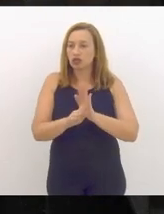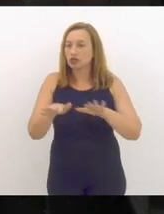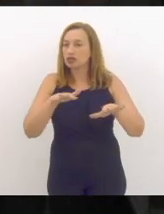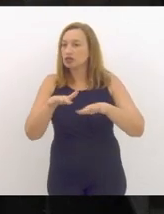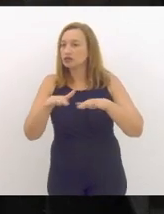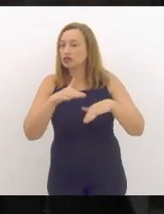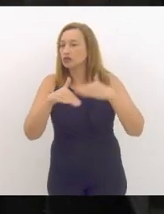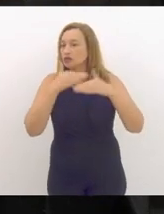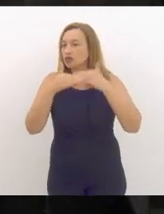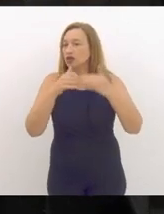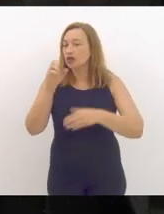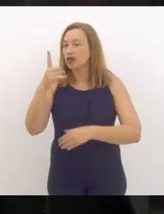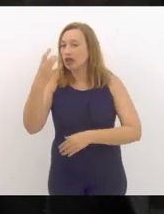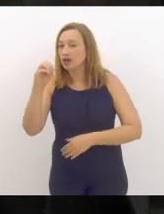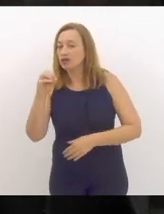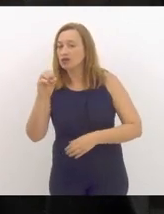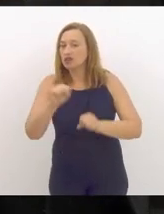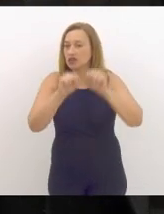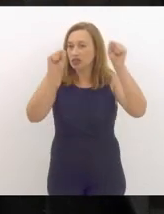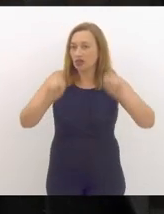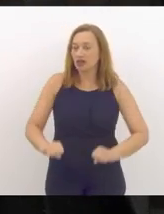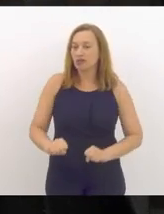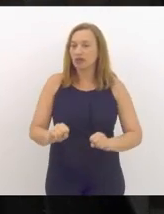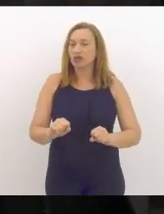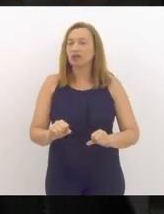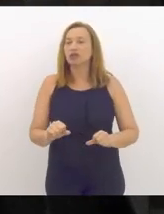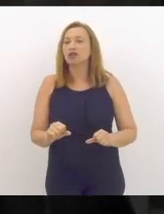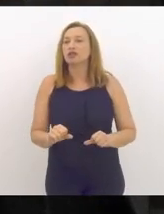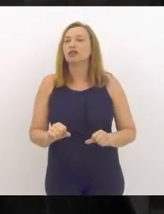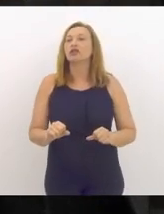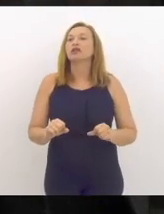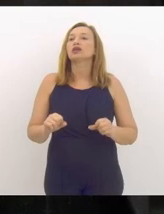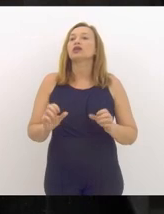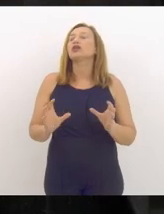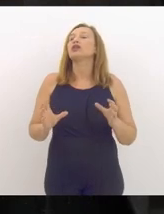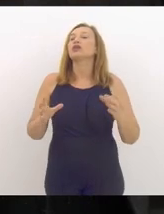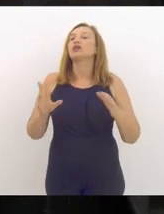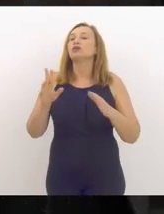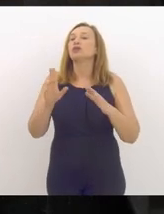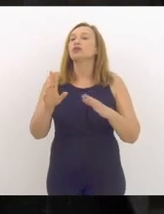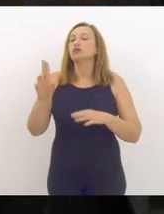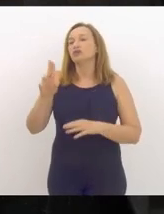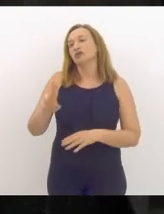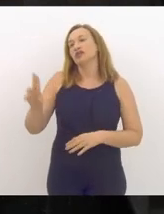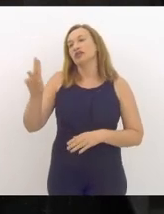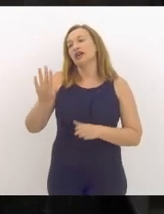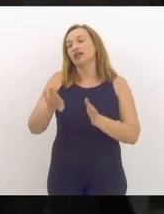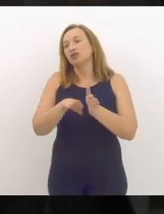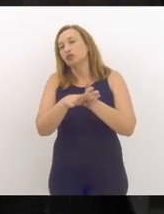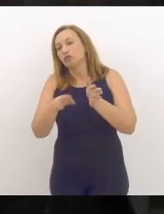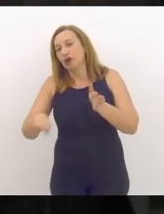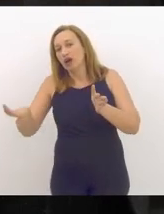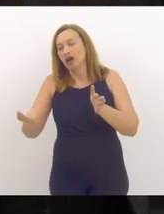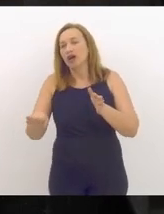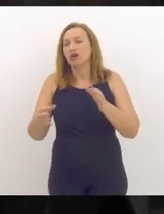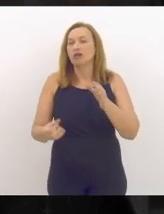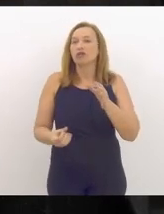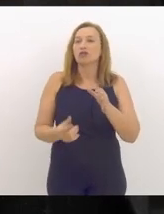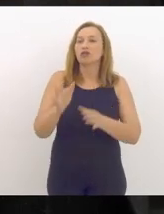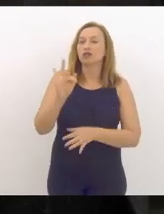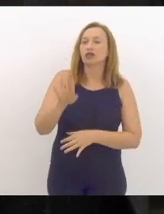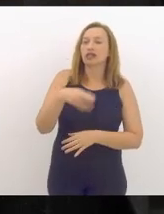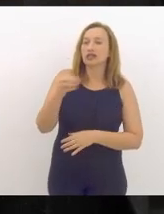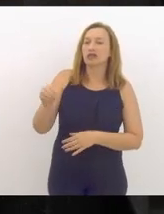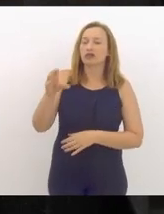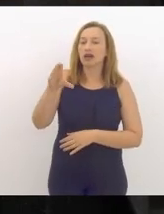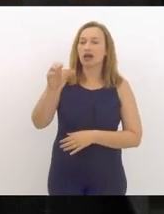de Ecossistemas Inovativos e o programa Universidade do Mar, com a Fundação Carlos